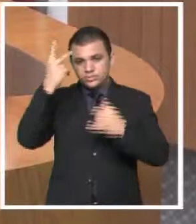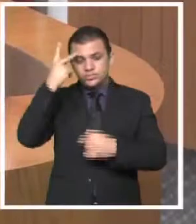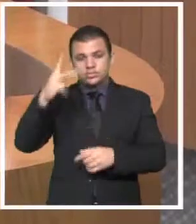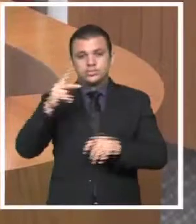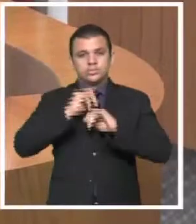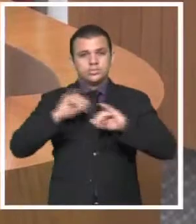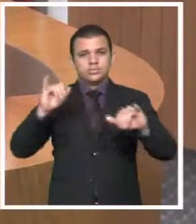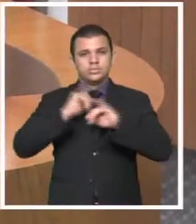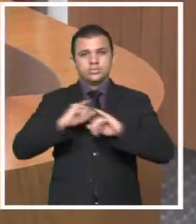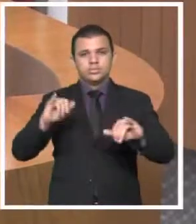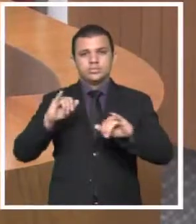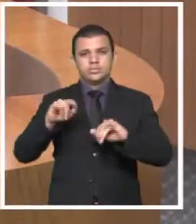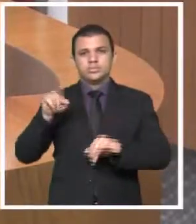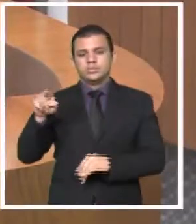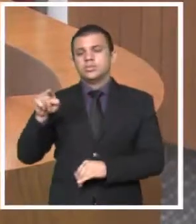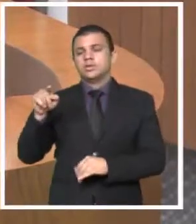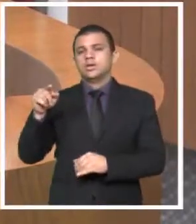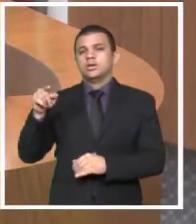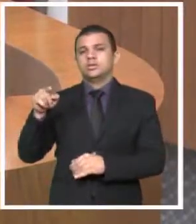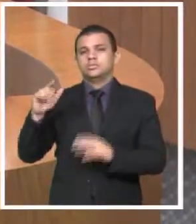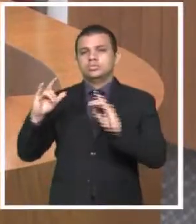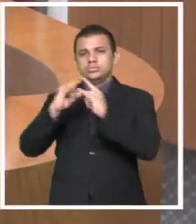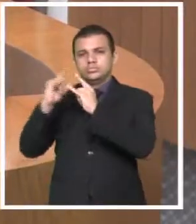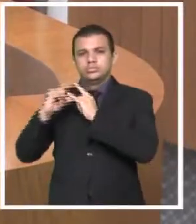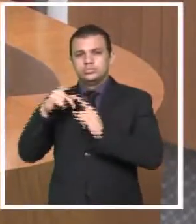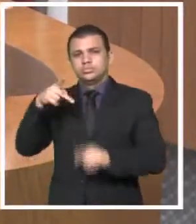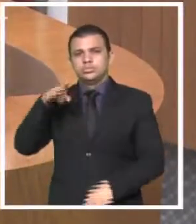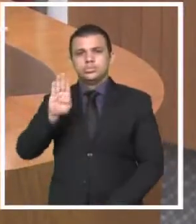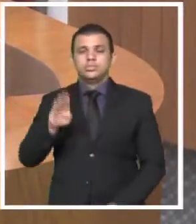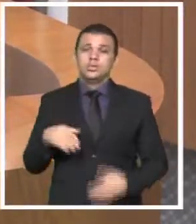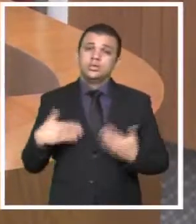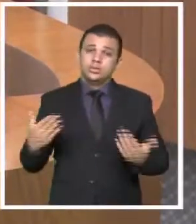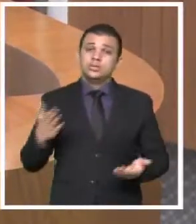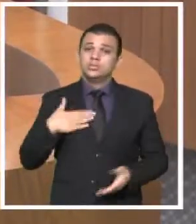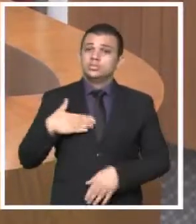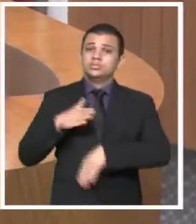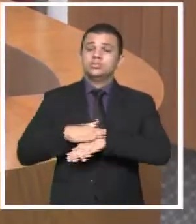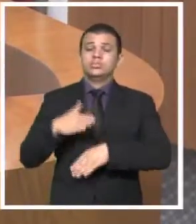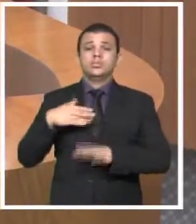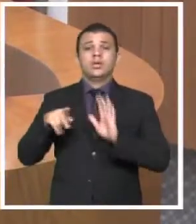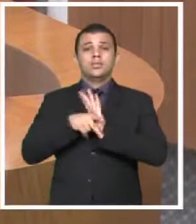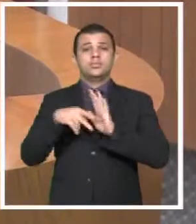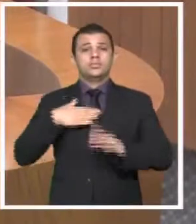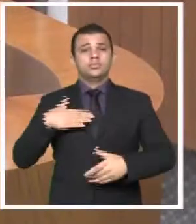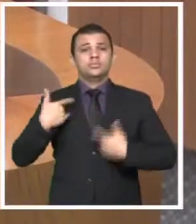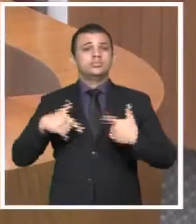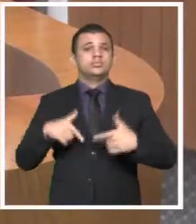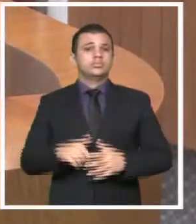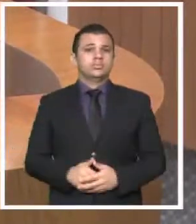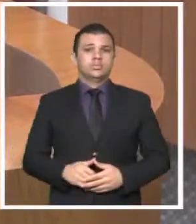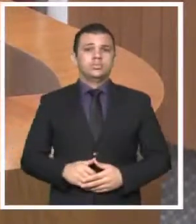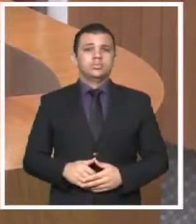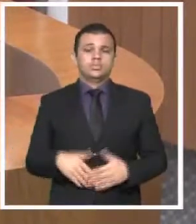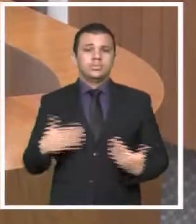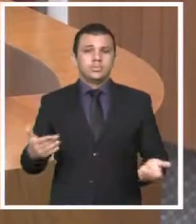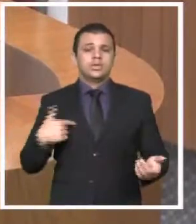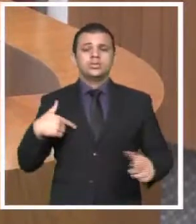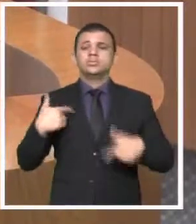públicos. Então, nada mais estou fazendo do que cumprindo o meu dever. Nada mais estou fazendo do